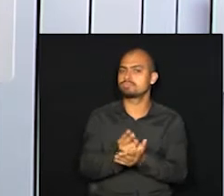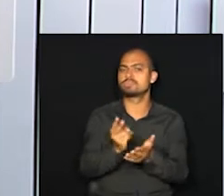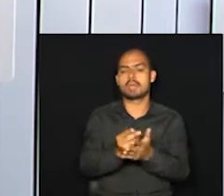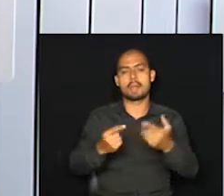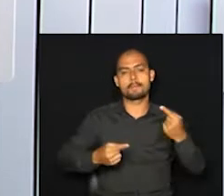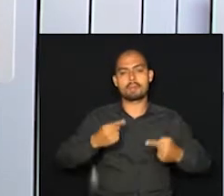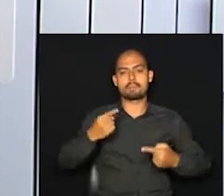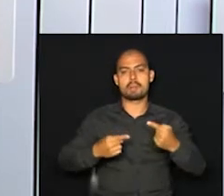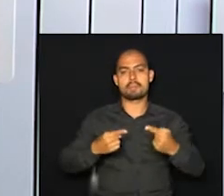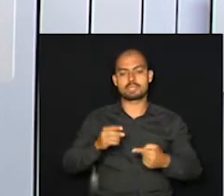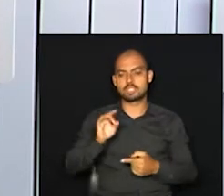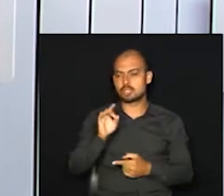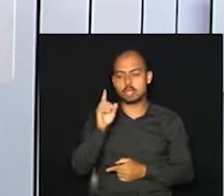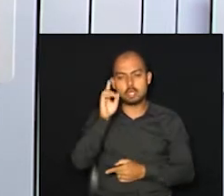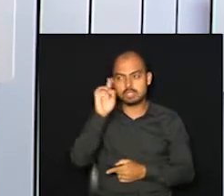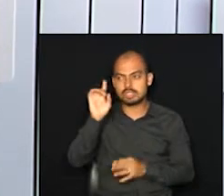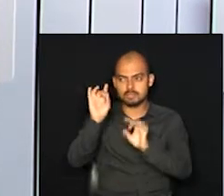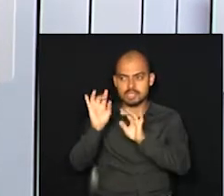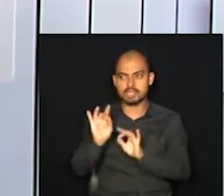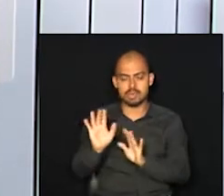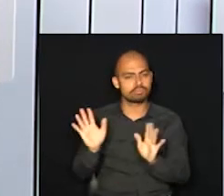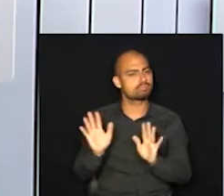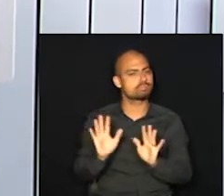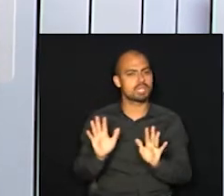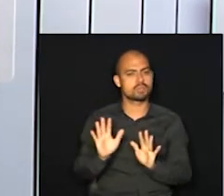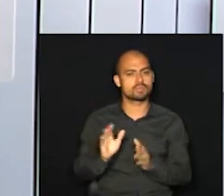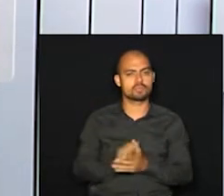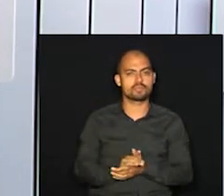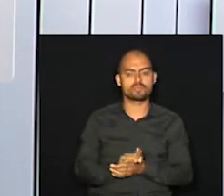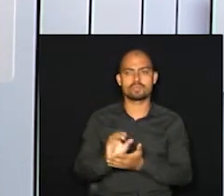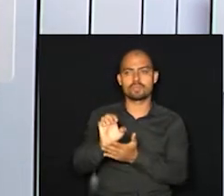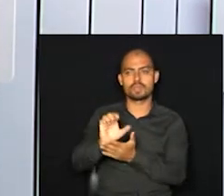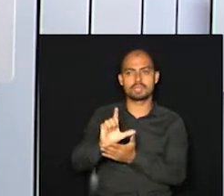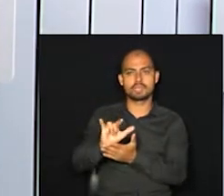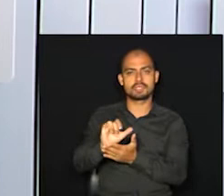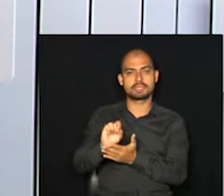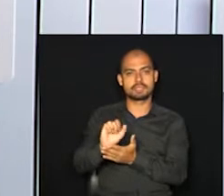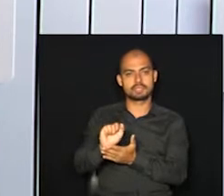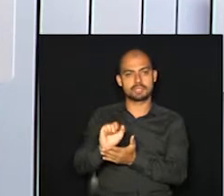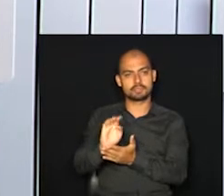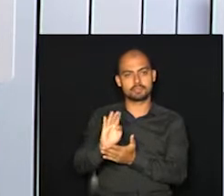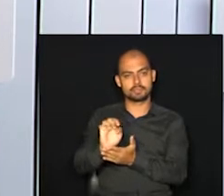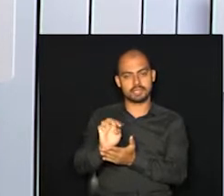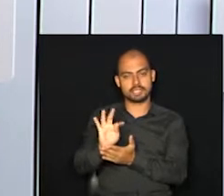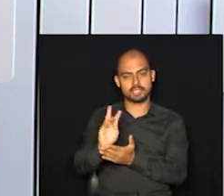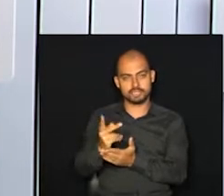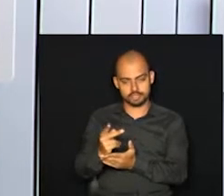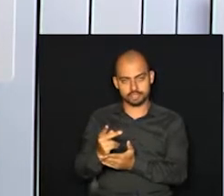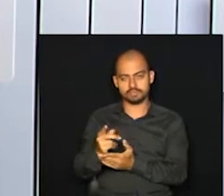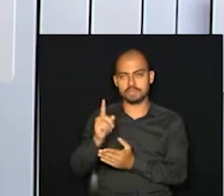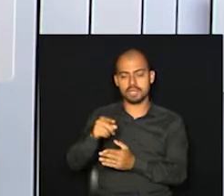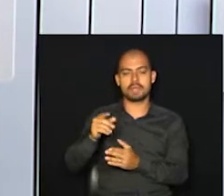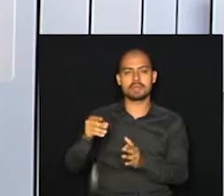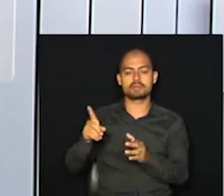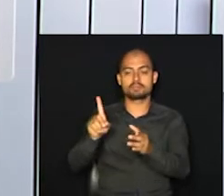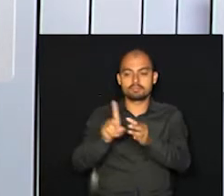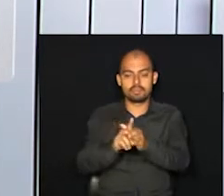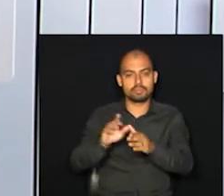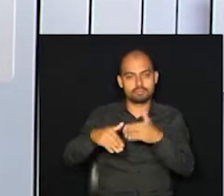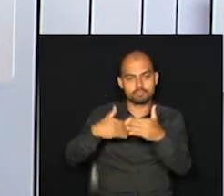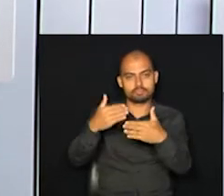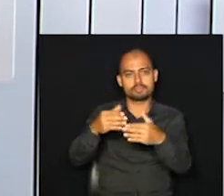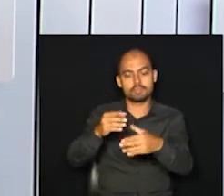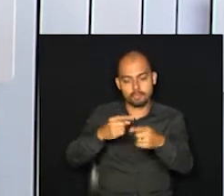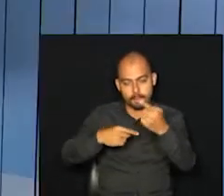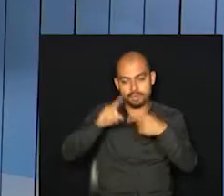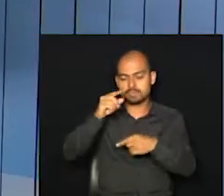numa data como hoje. Elizabeth Cardoso, membro do Conselho de Desenvolvimento da Comunidade Negra aqui de Campinas, socióloga,